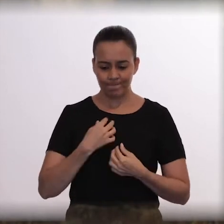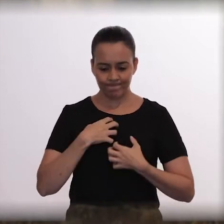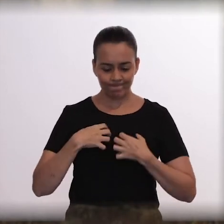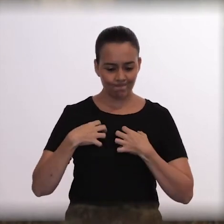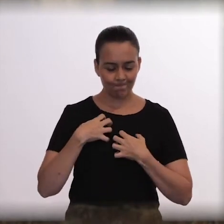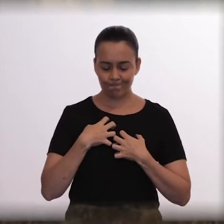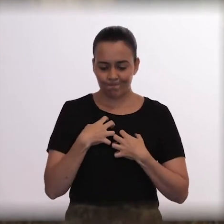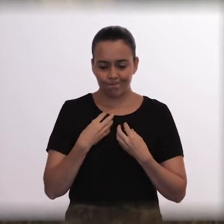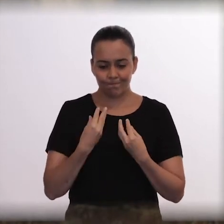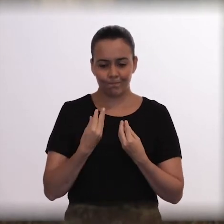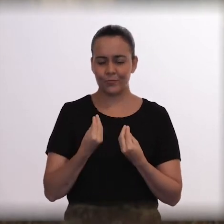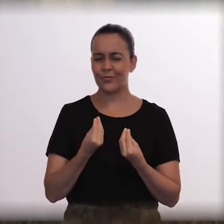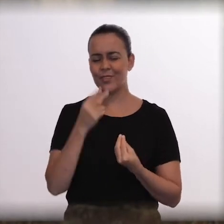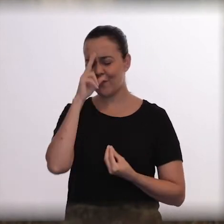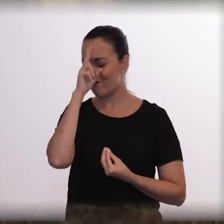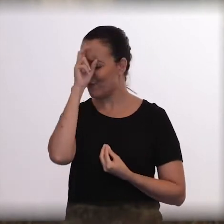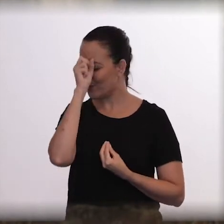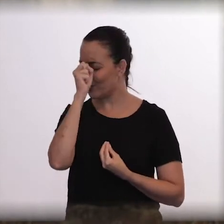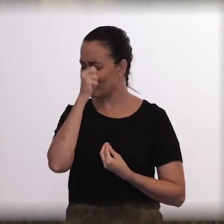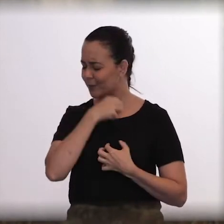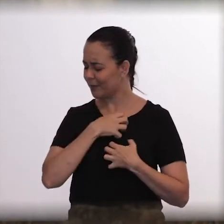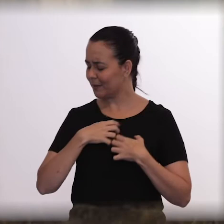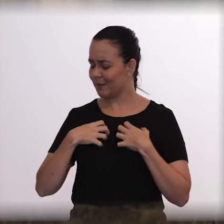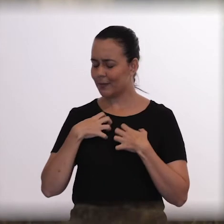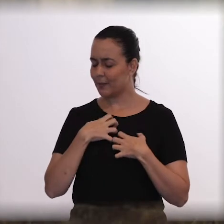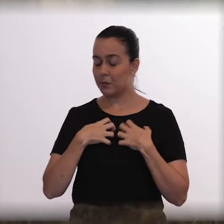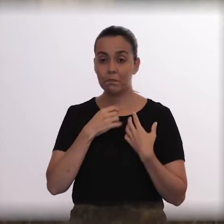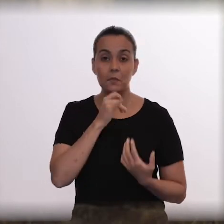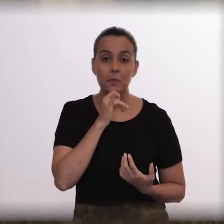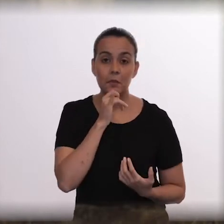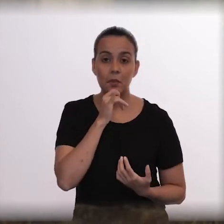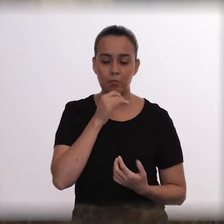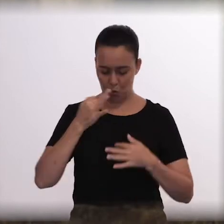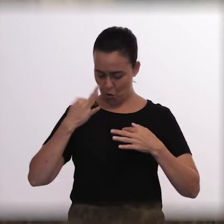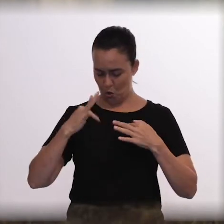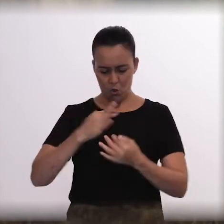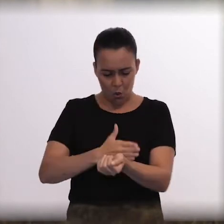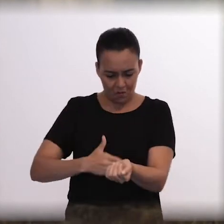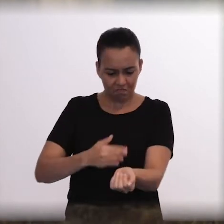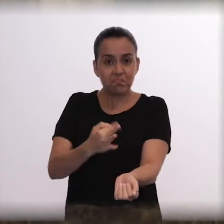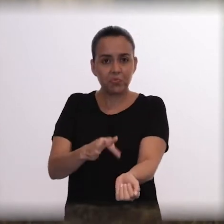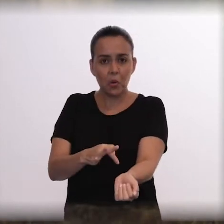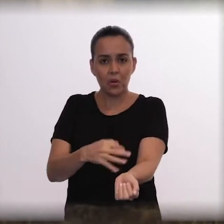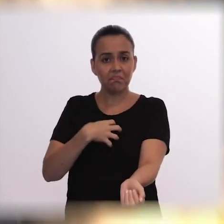que era tão forte que eu não sentia, por exemplo, a dor física.